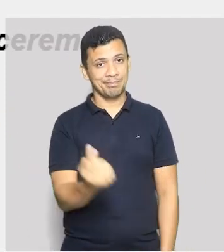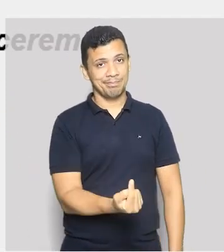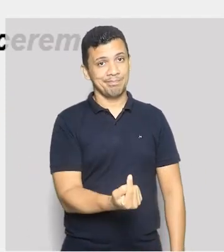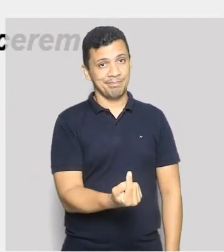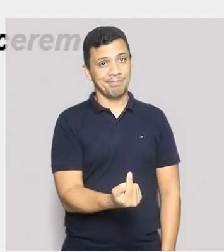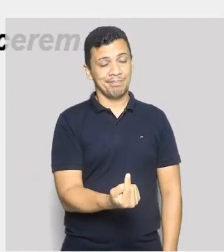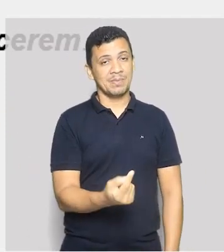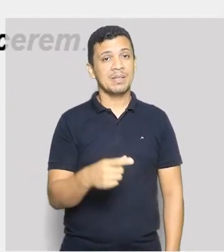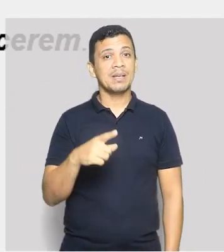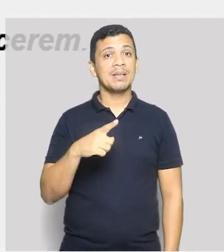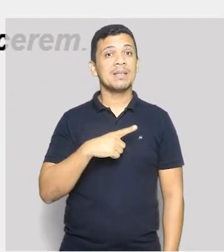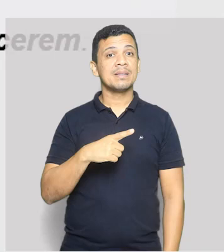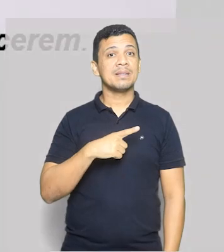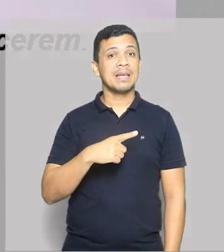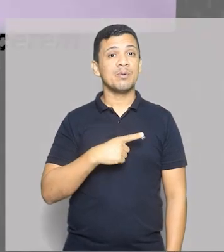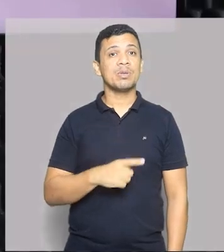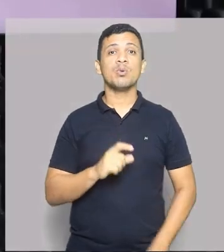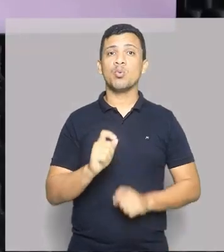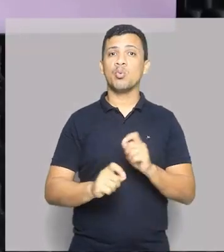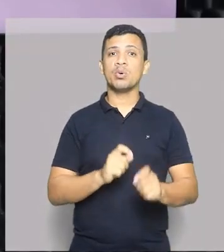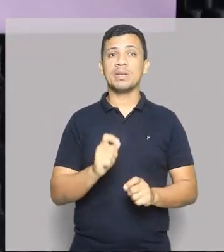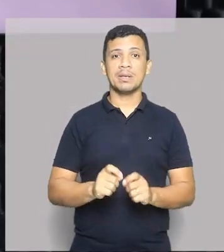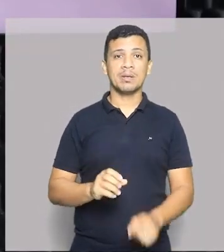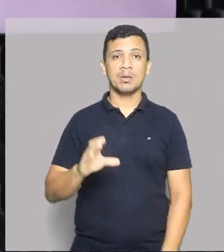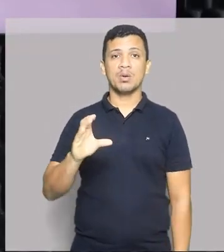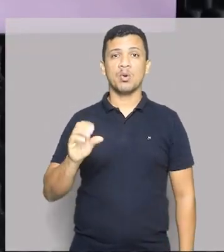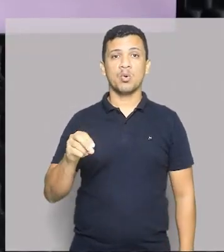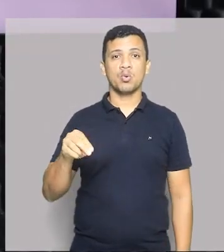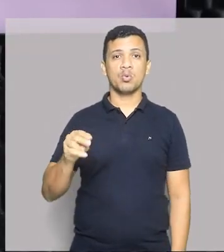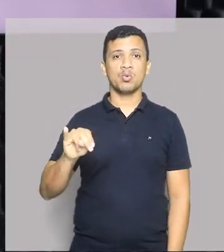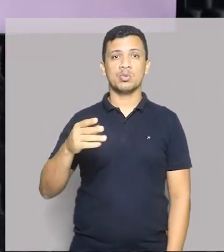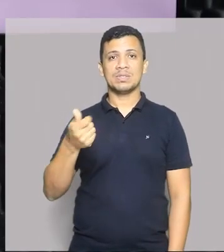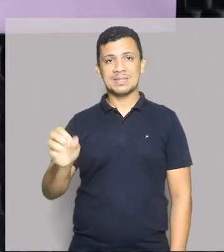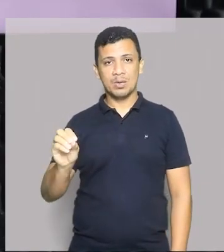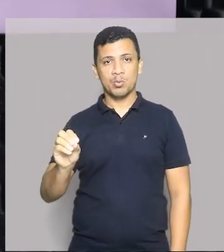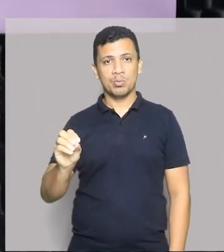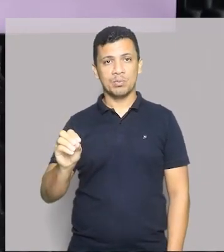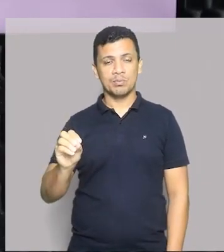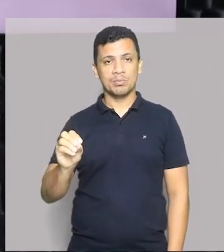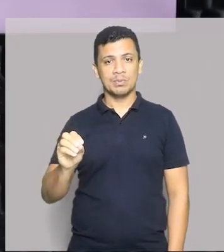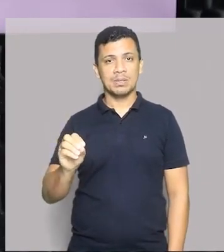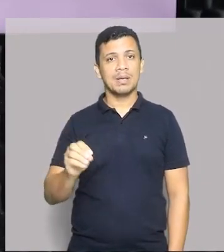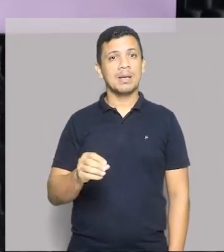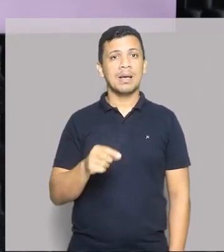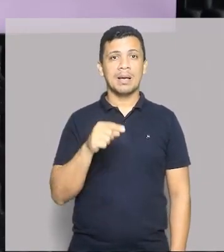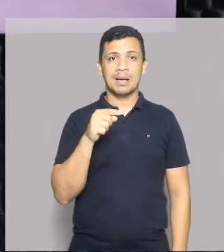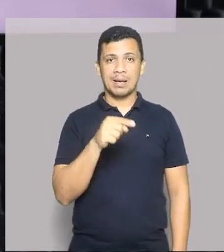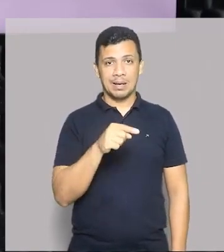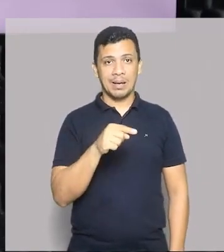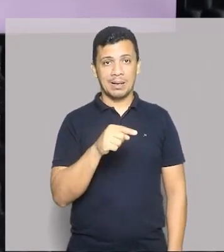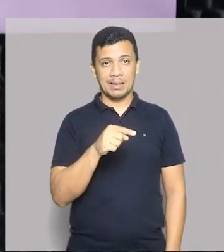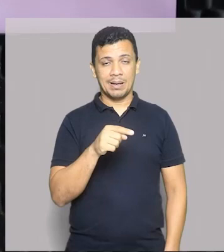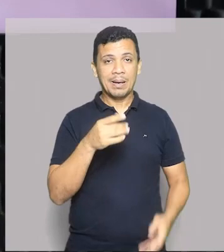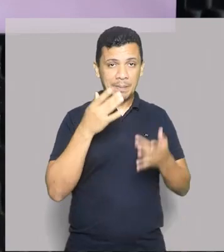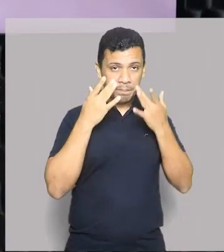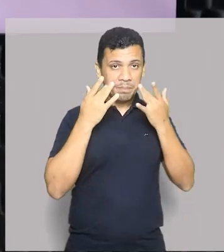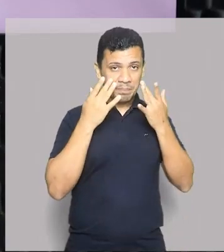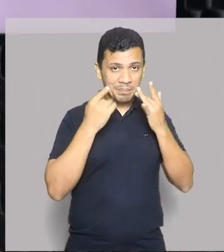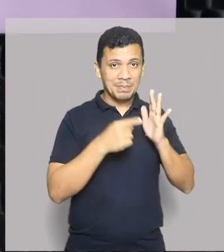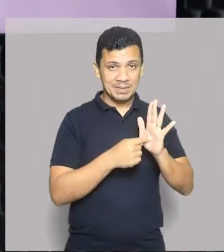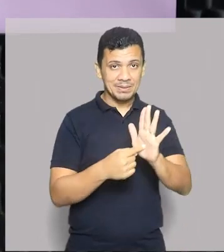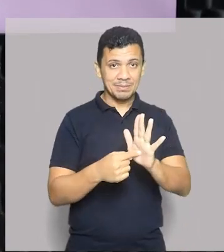uma condição para a apresentação da peça. Que condição é essa? É o comparecimento